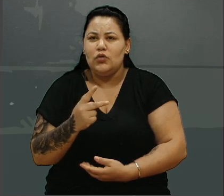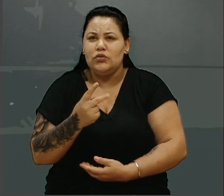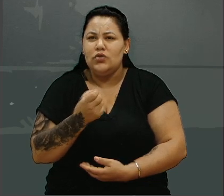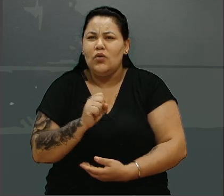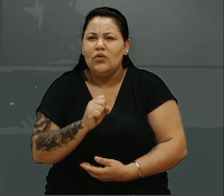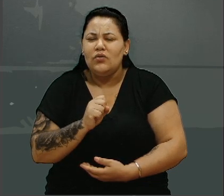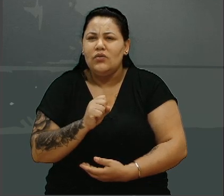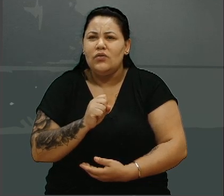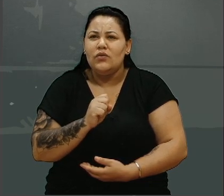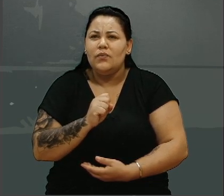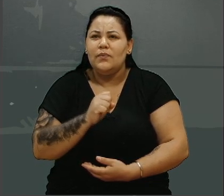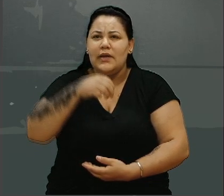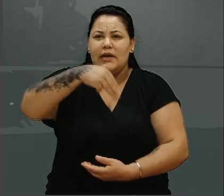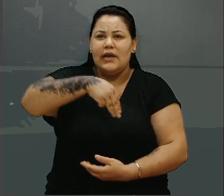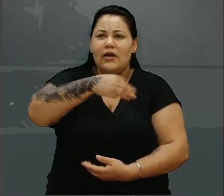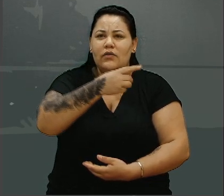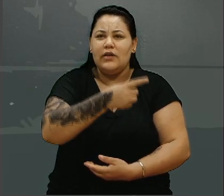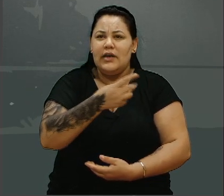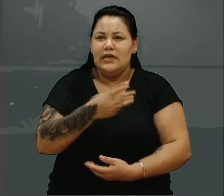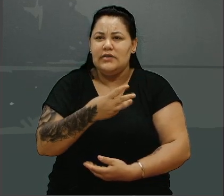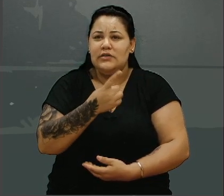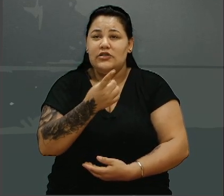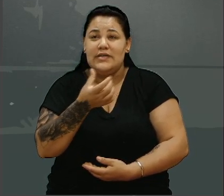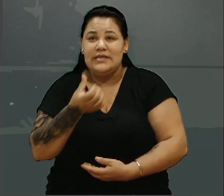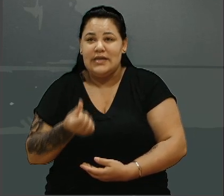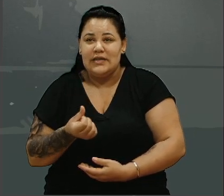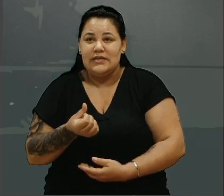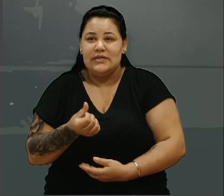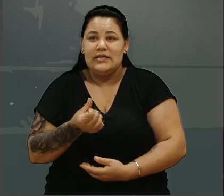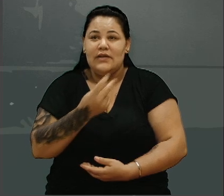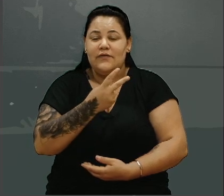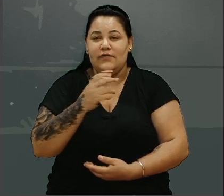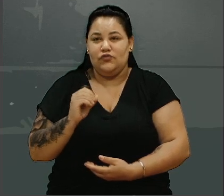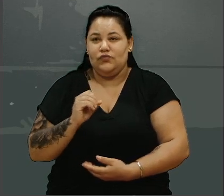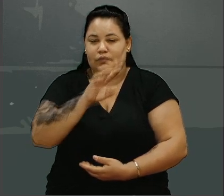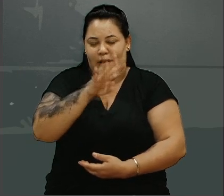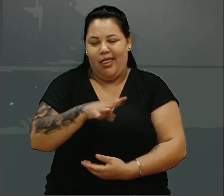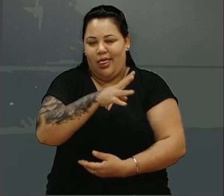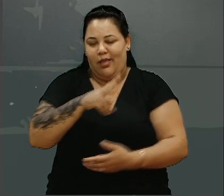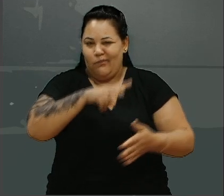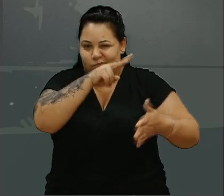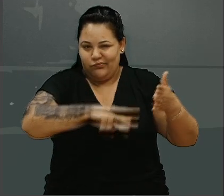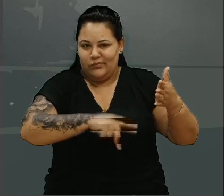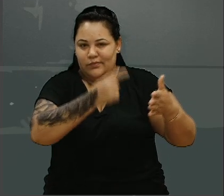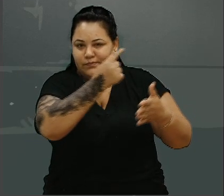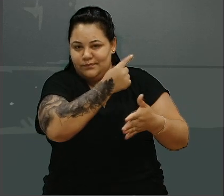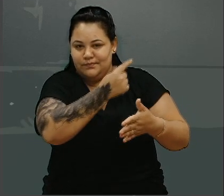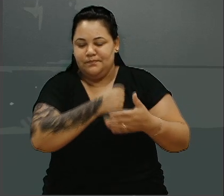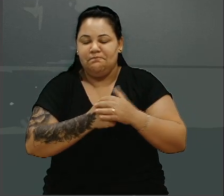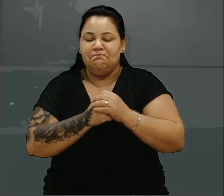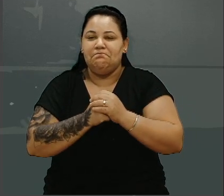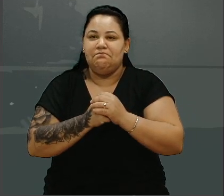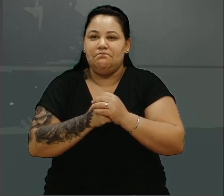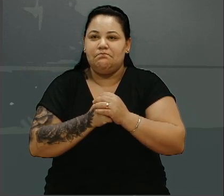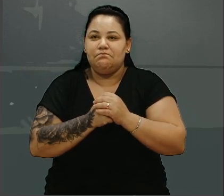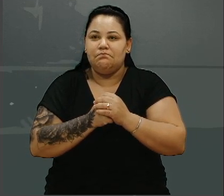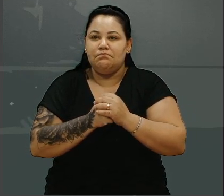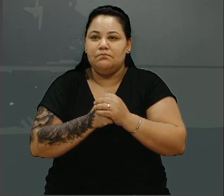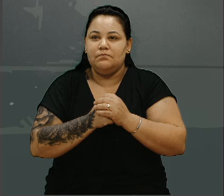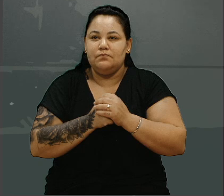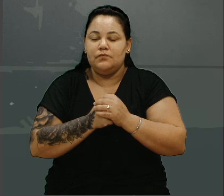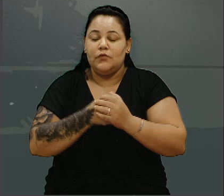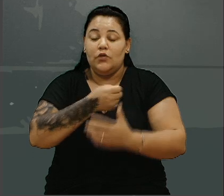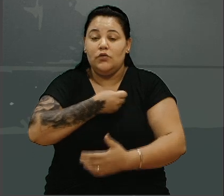2, 16. Pré-1, 20. Pré-2, 22. Número de crianças com